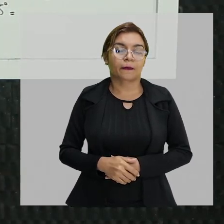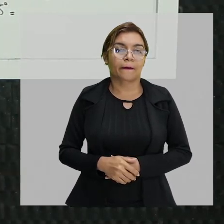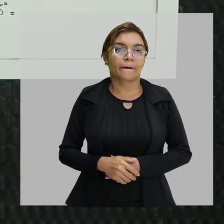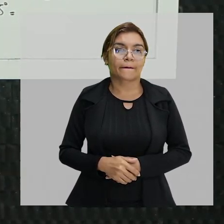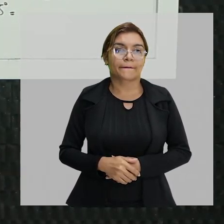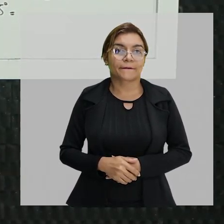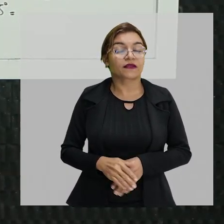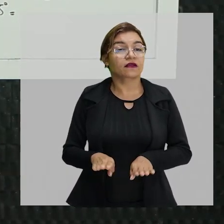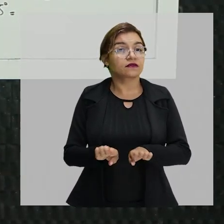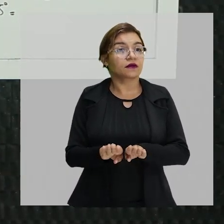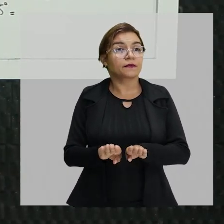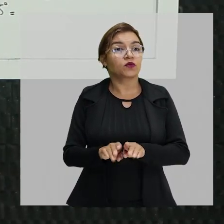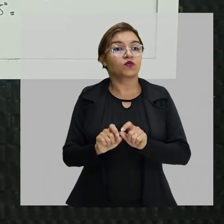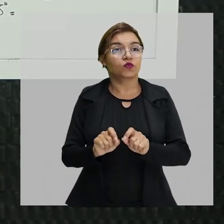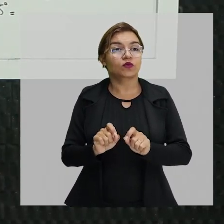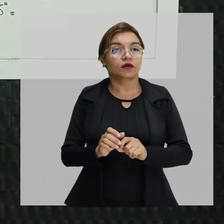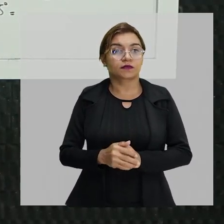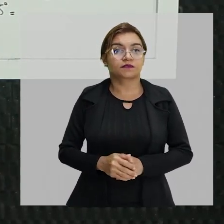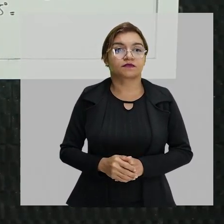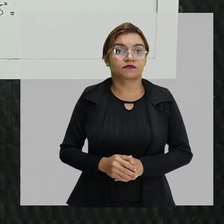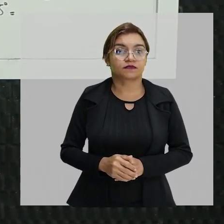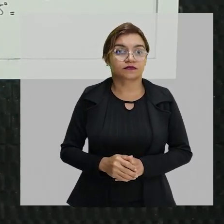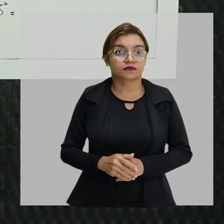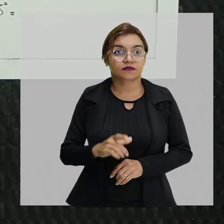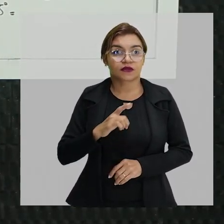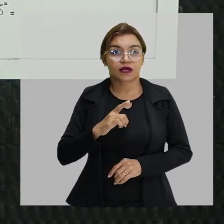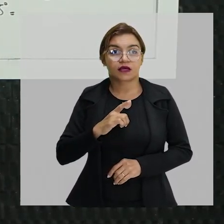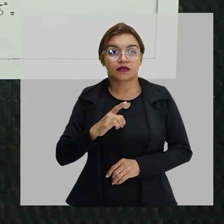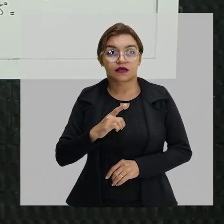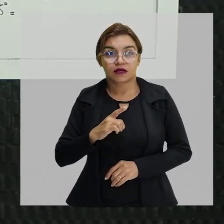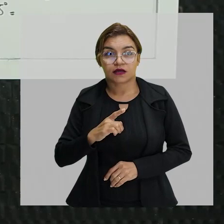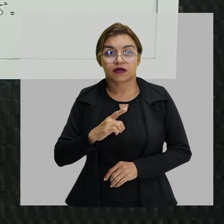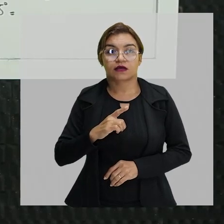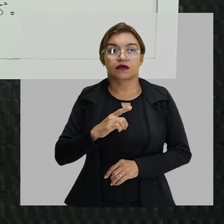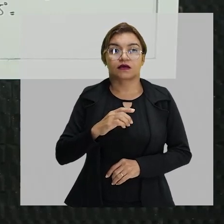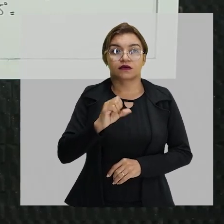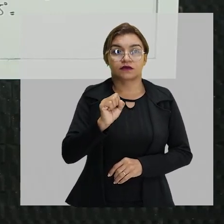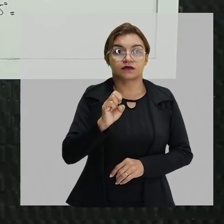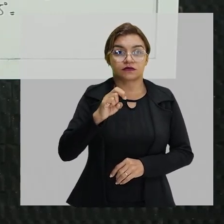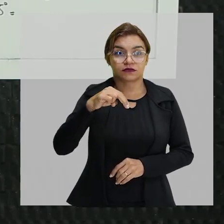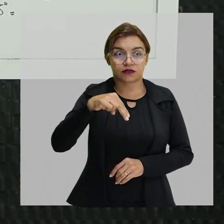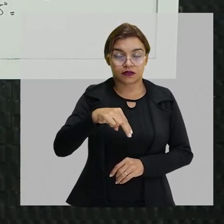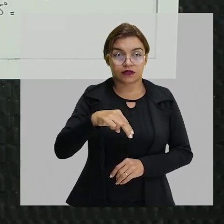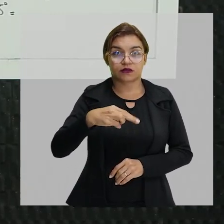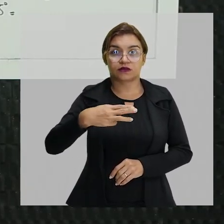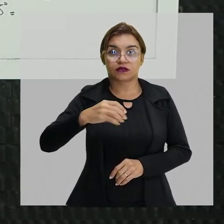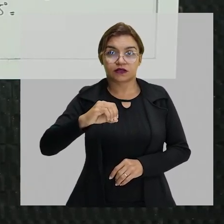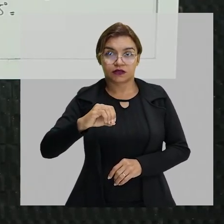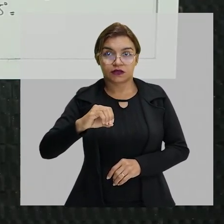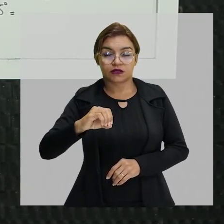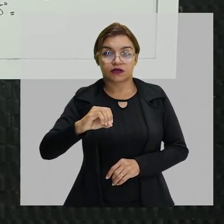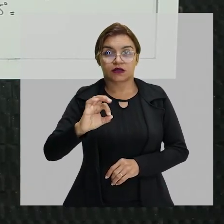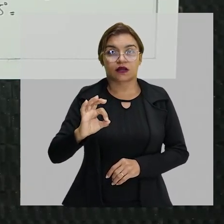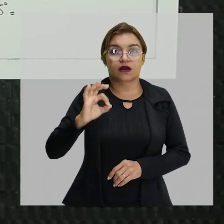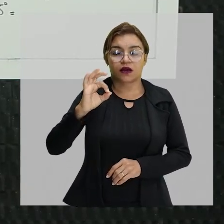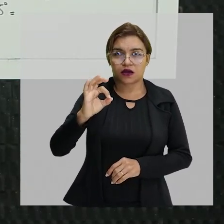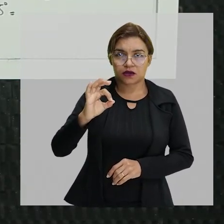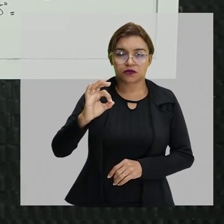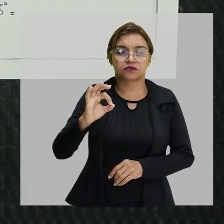Gente, mas aqui também, ó, esse arco aqui é um arco conhecido, né? 30 graus, 45